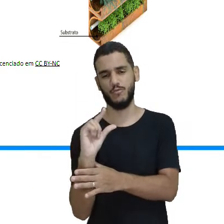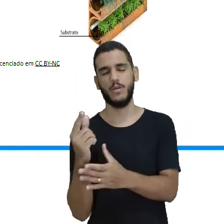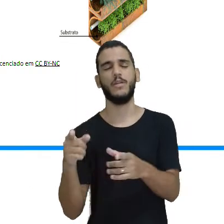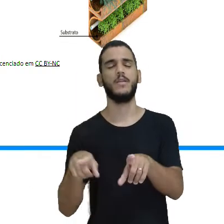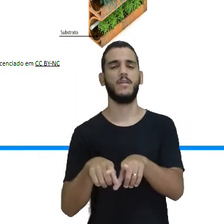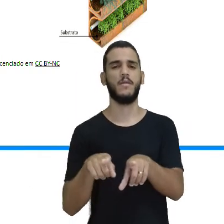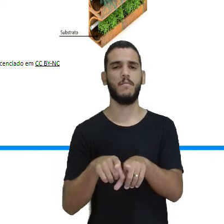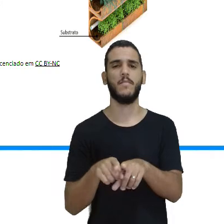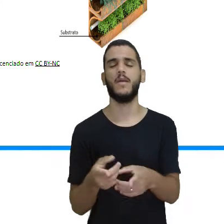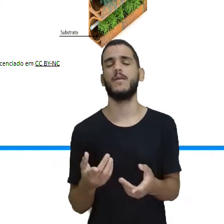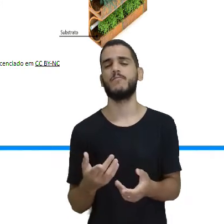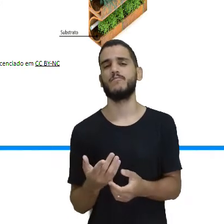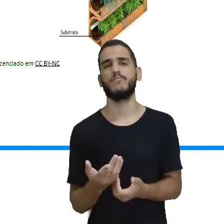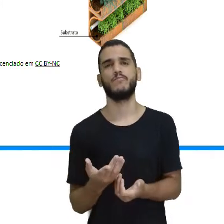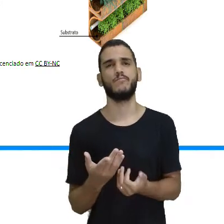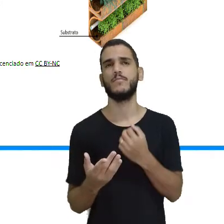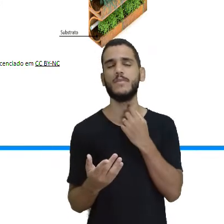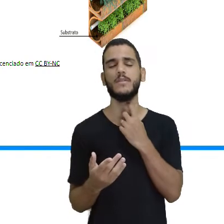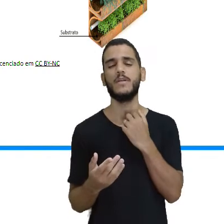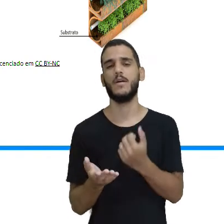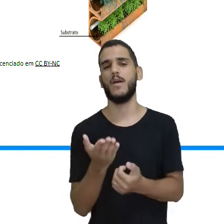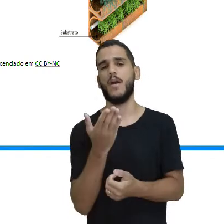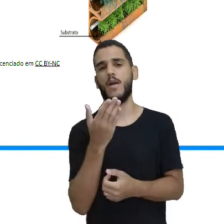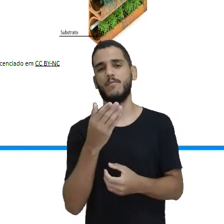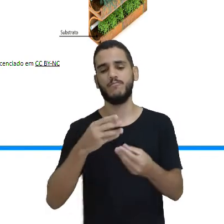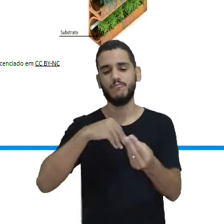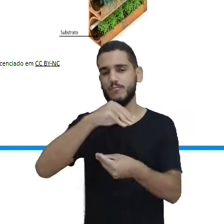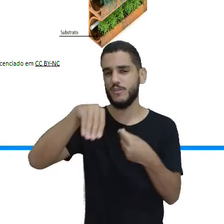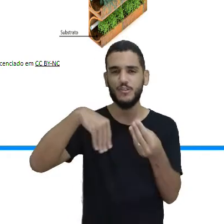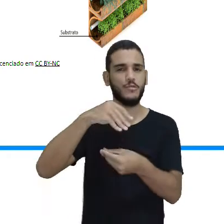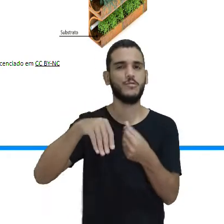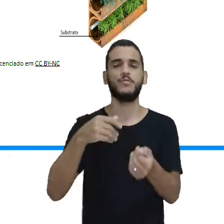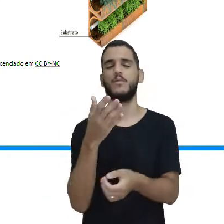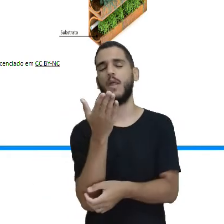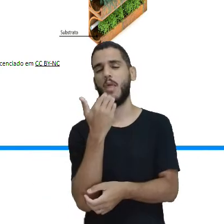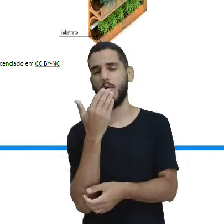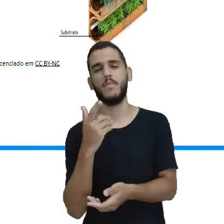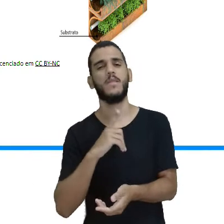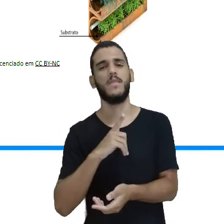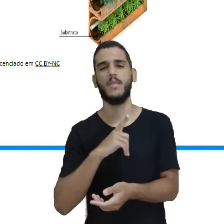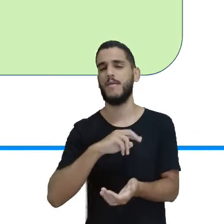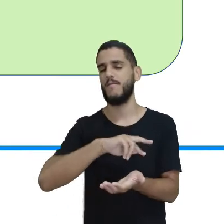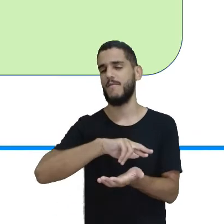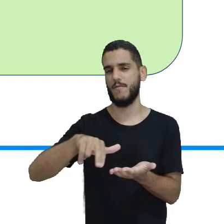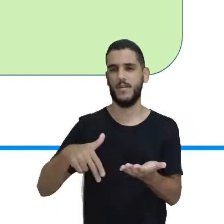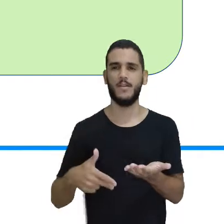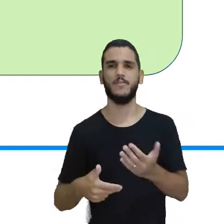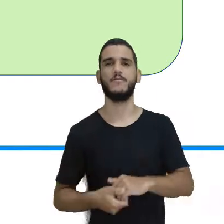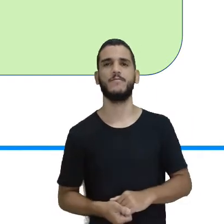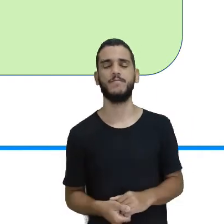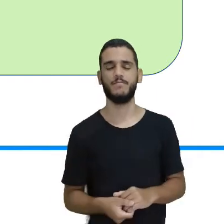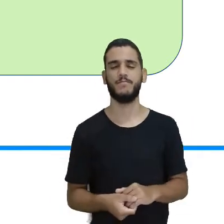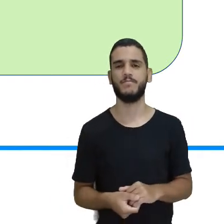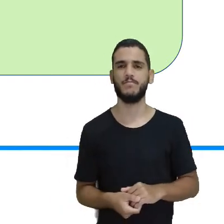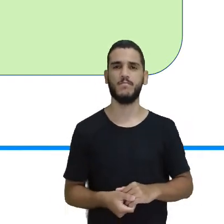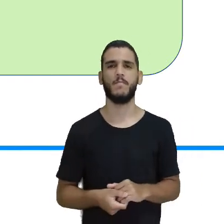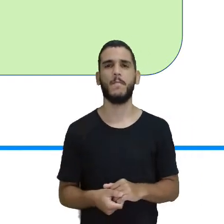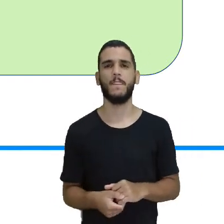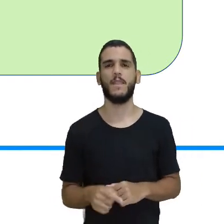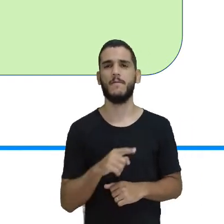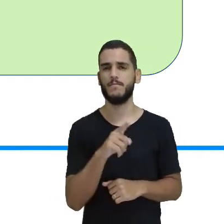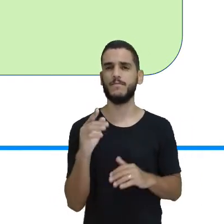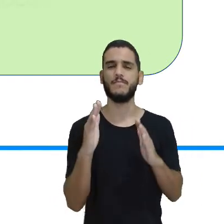né? Por exemplo, coentro, cominho, tomate. Já vi muita criação de tomate na área urbana. Não é uma coisa tão incomum. Vocês aí